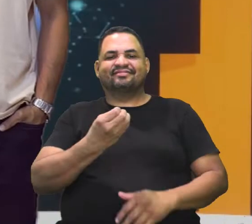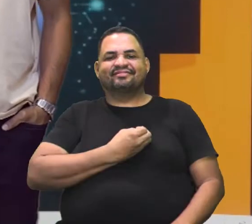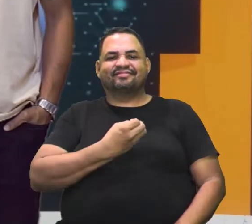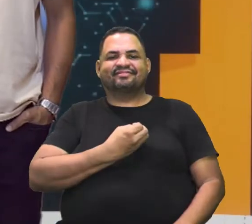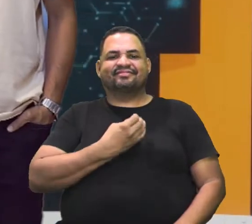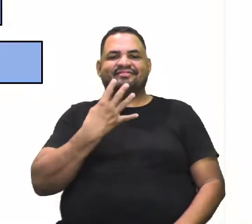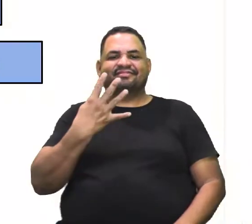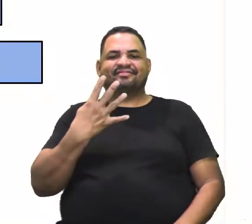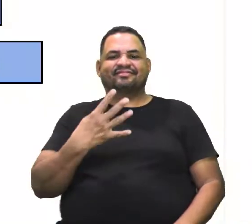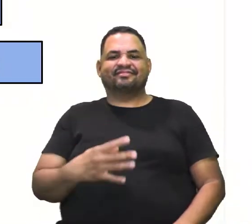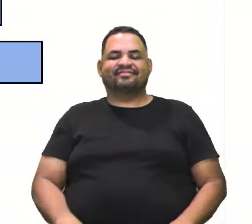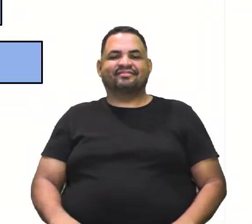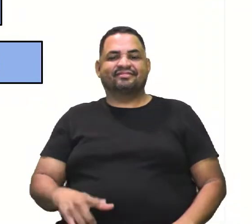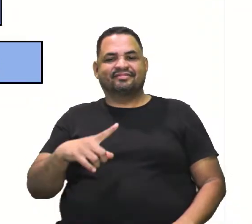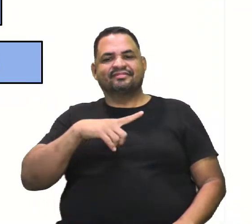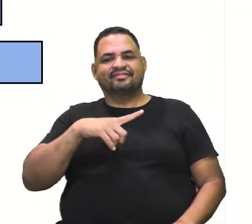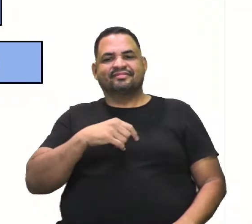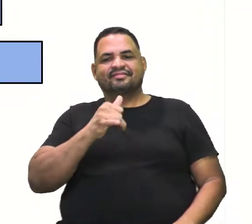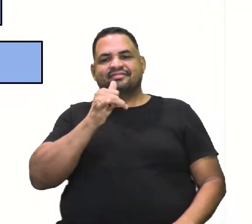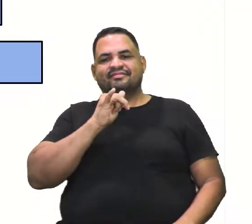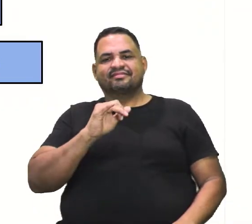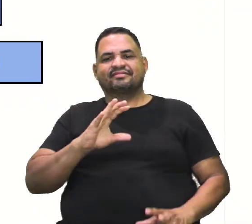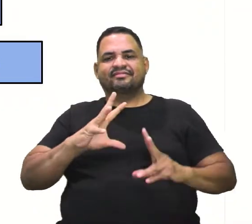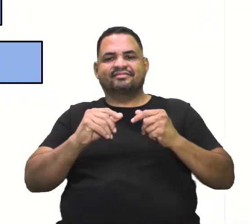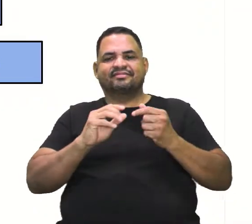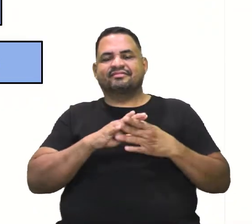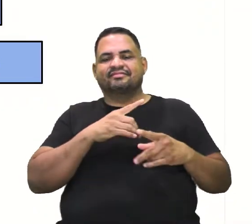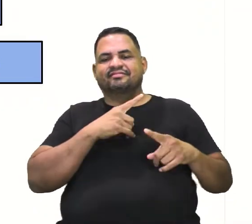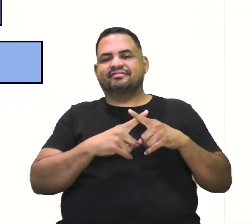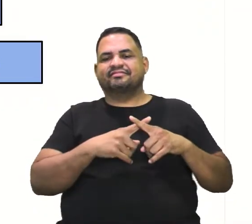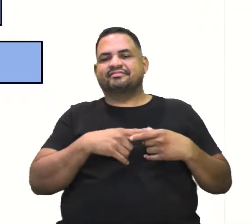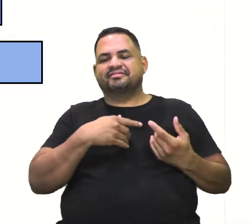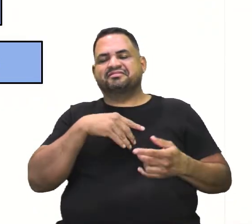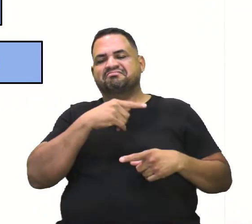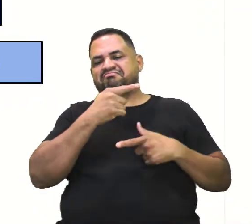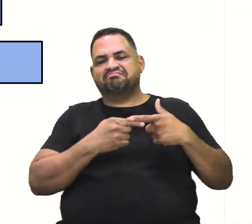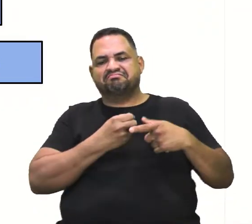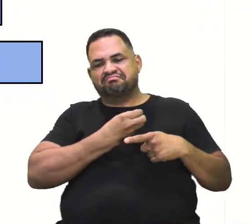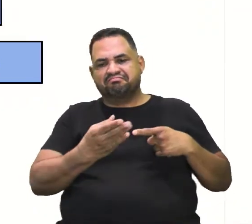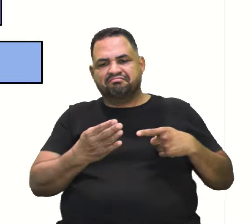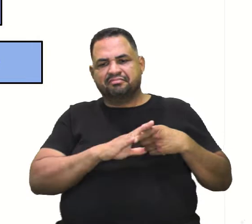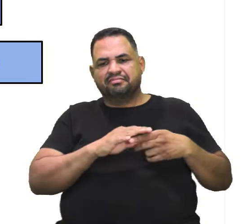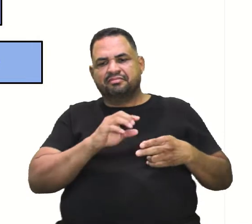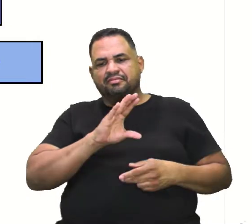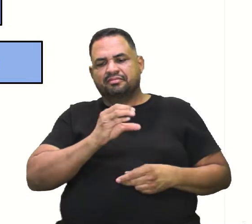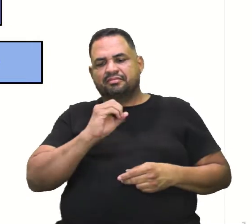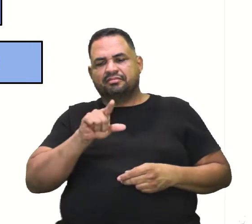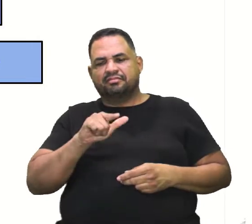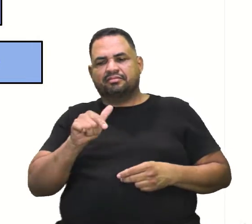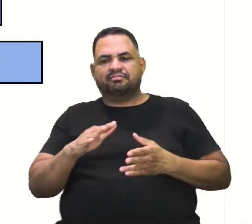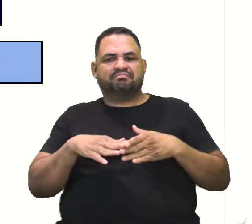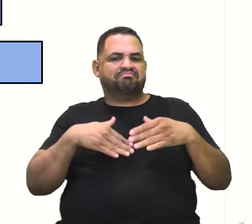número 4. Aqui tem um exemplo, né? Todo número multiplicado por zero, seja ele fração, decimal,